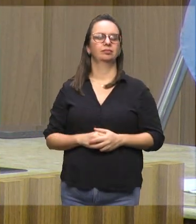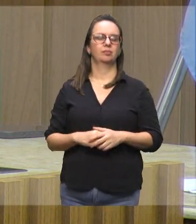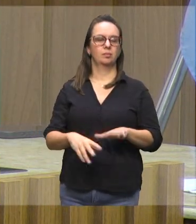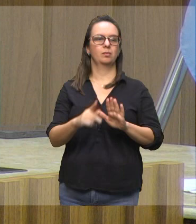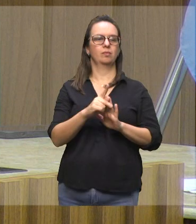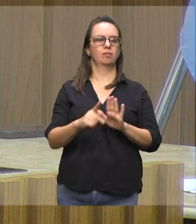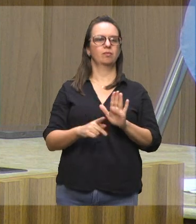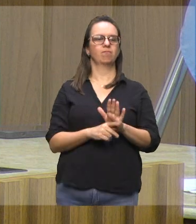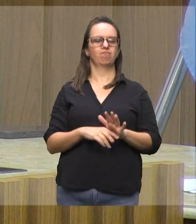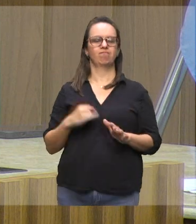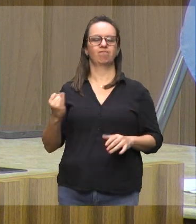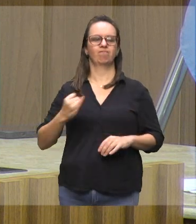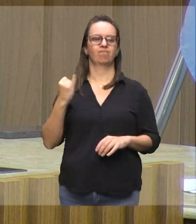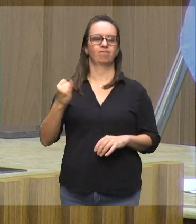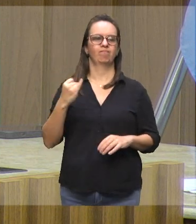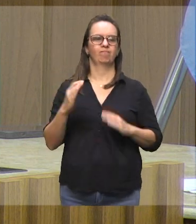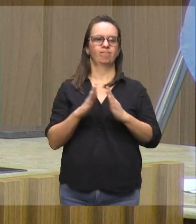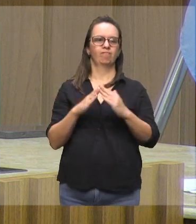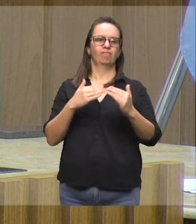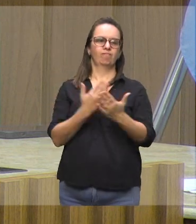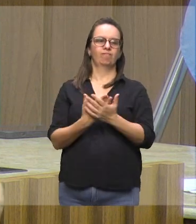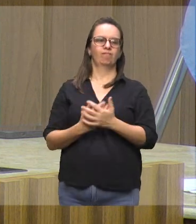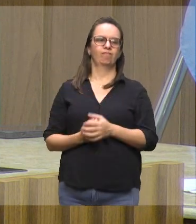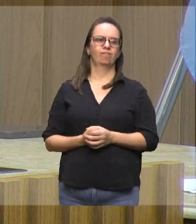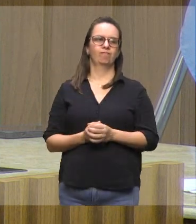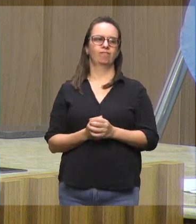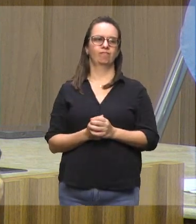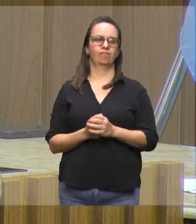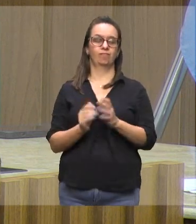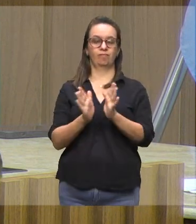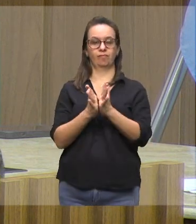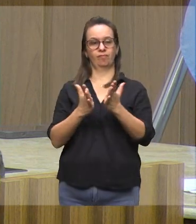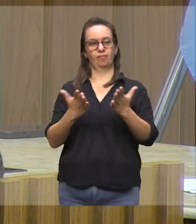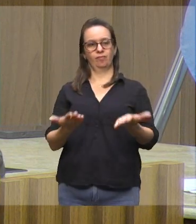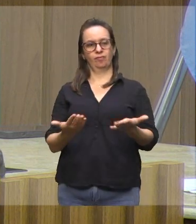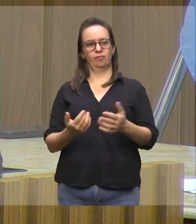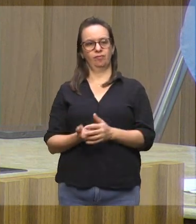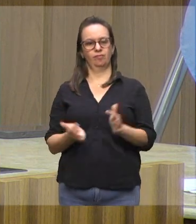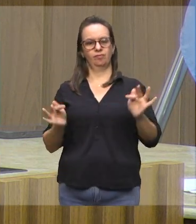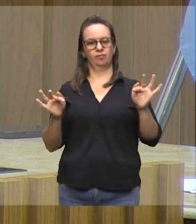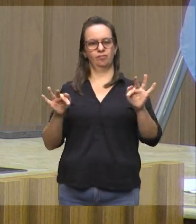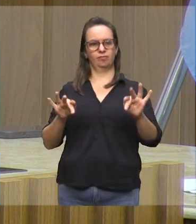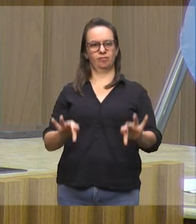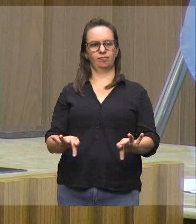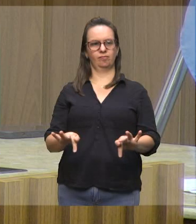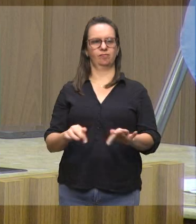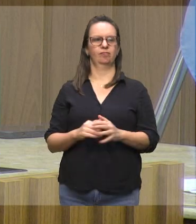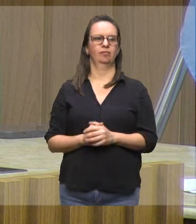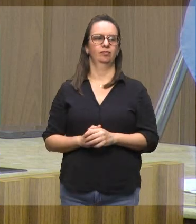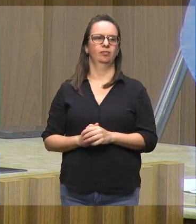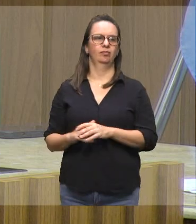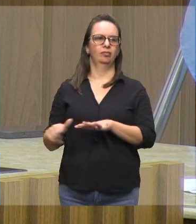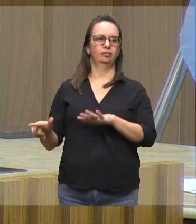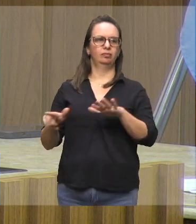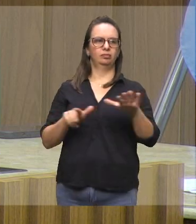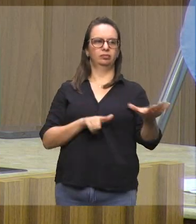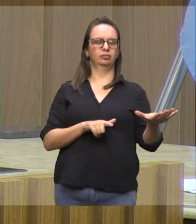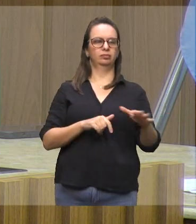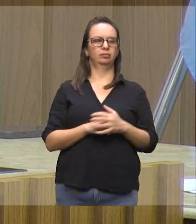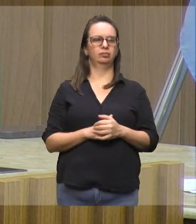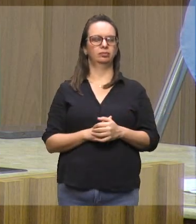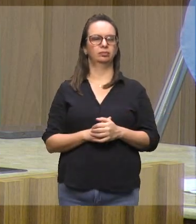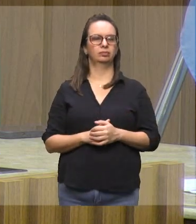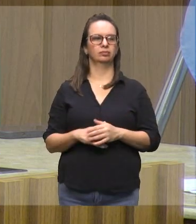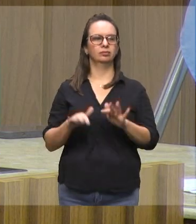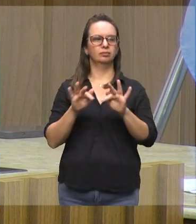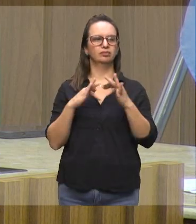as escolas do Estado ficavam abertas aos finais de semana para que a população pudesse lá usufruir das instalações